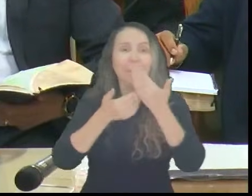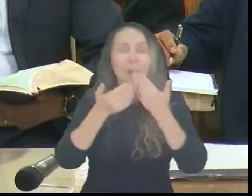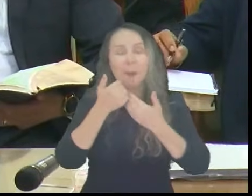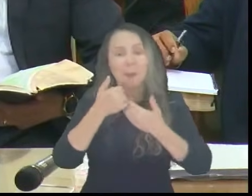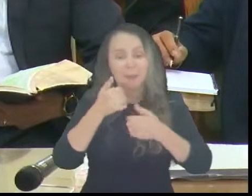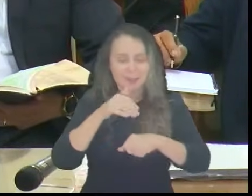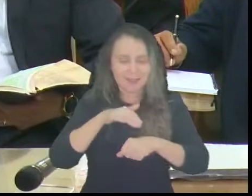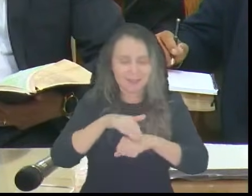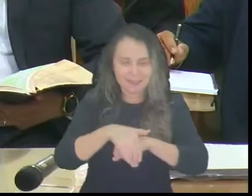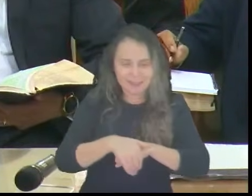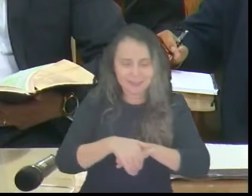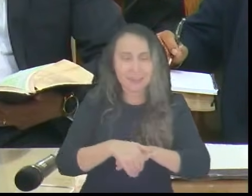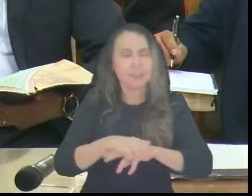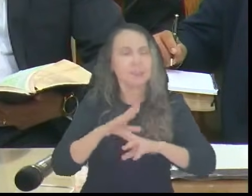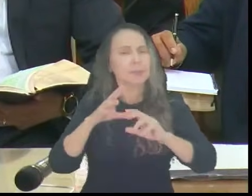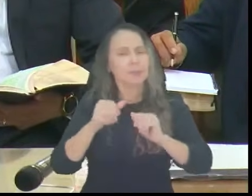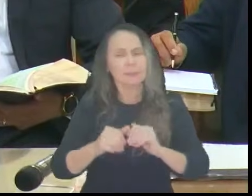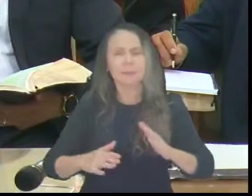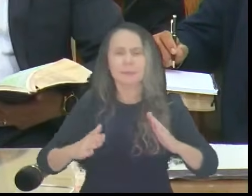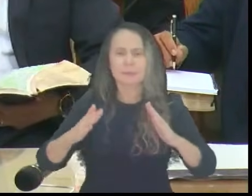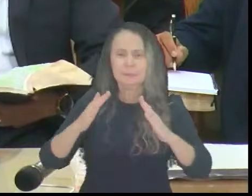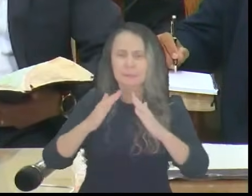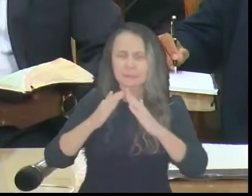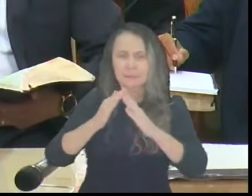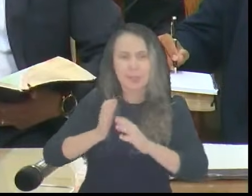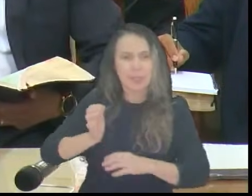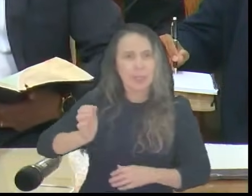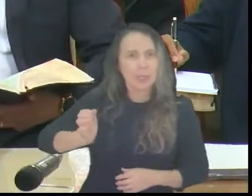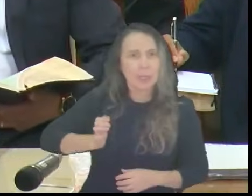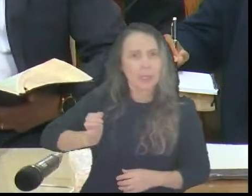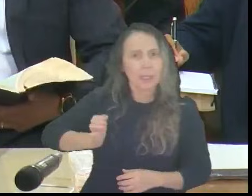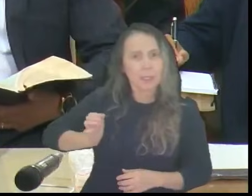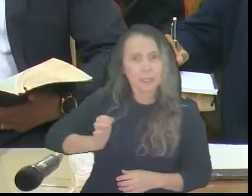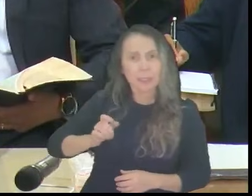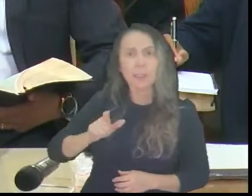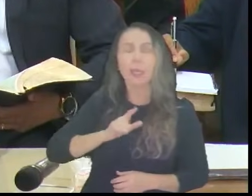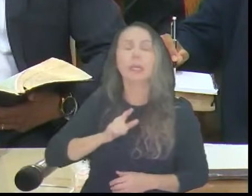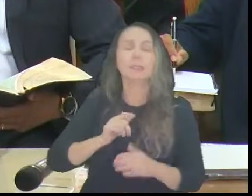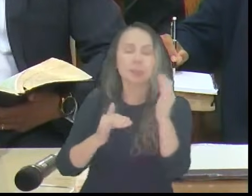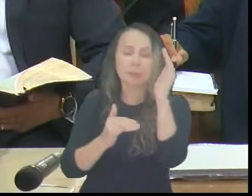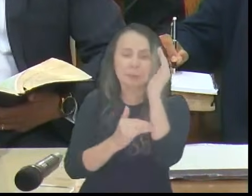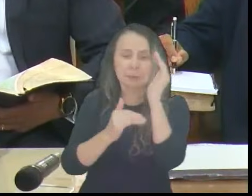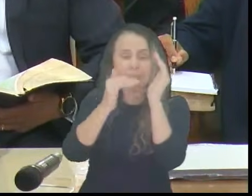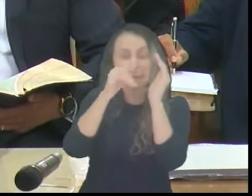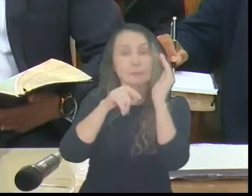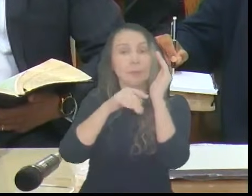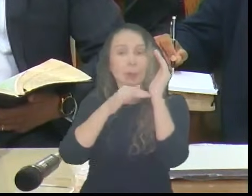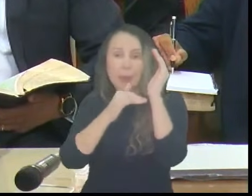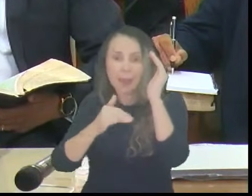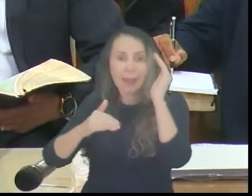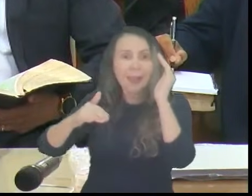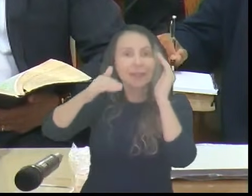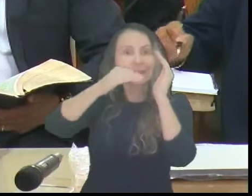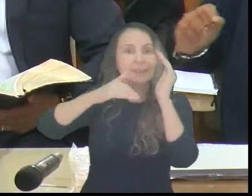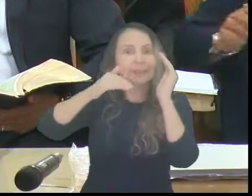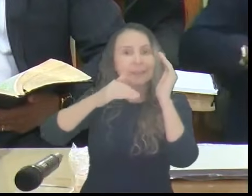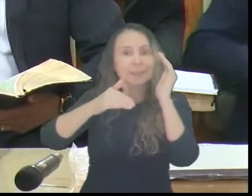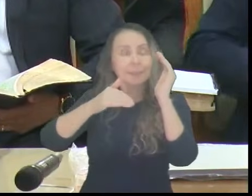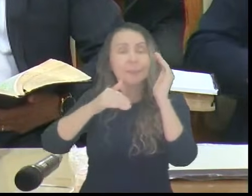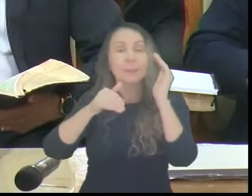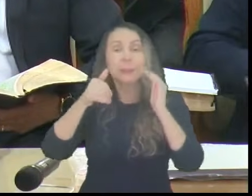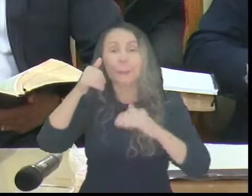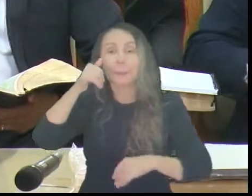rica tinha um primeiro andar grande. E era nesse primeiro andar da casa de Maria, a mãe de João